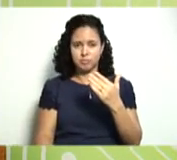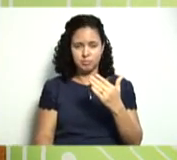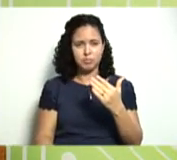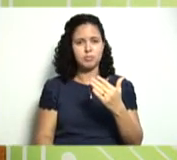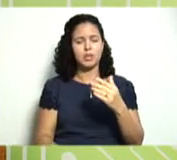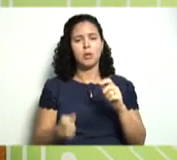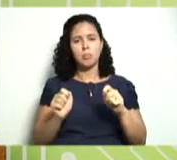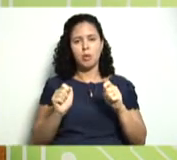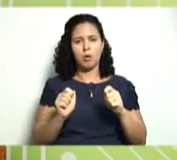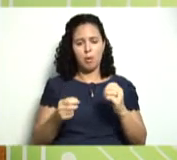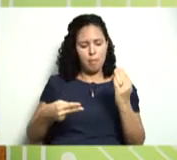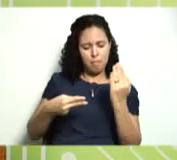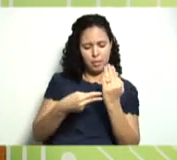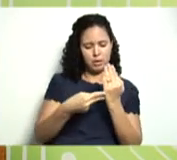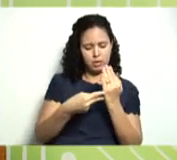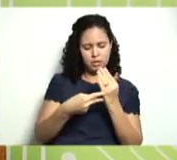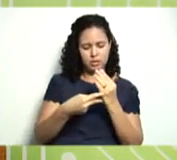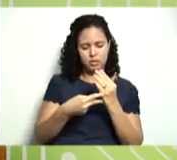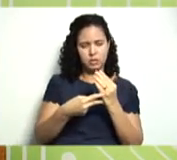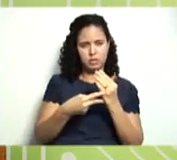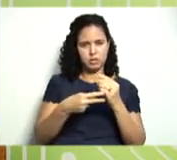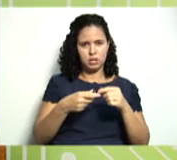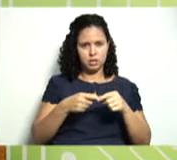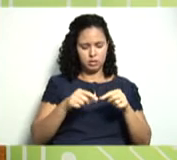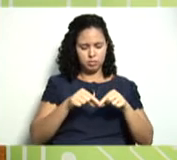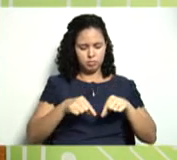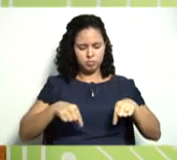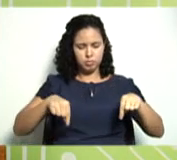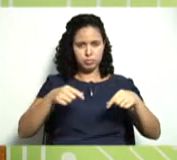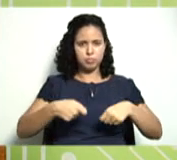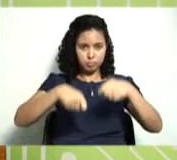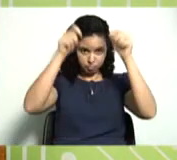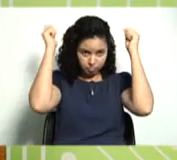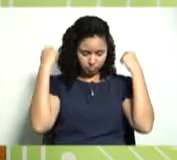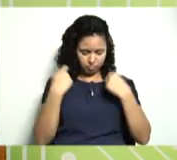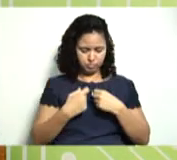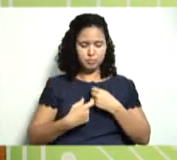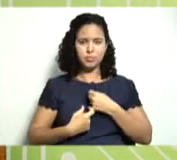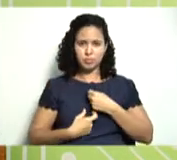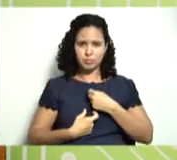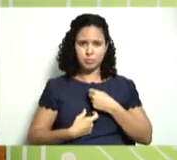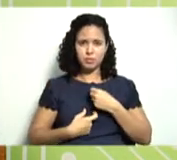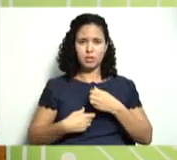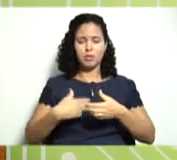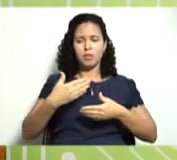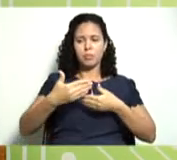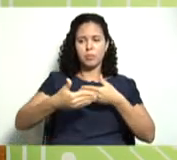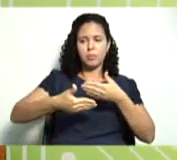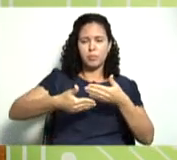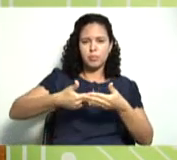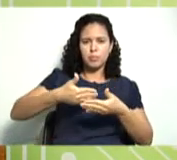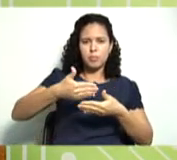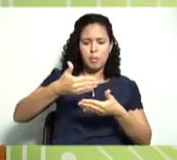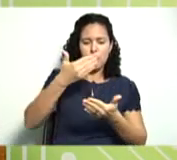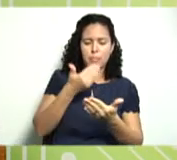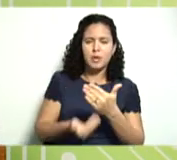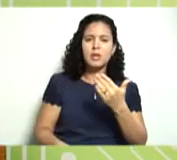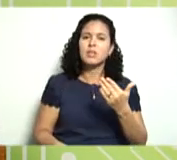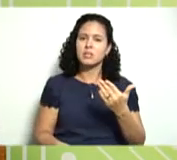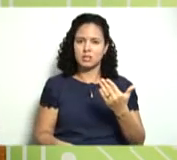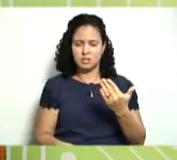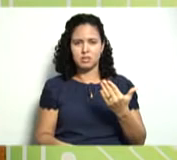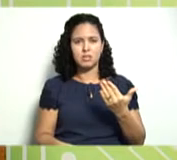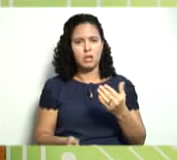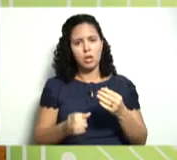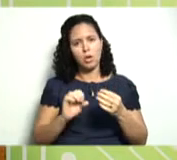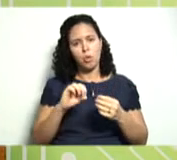mas em alguma situação você acaba esquecendo perdendo até mesmo ele tem uma durabilidade e baixo e